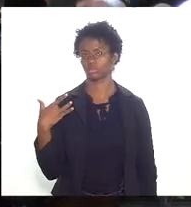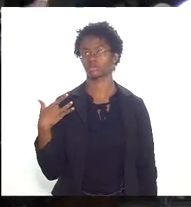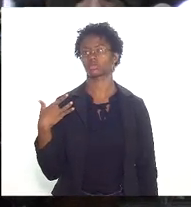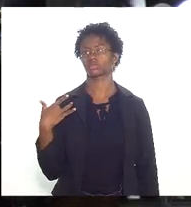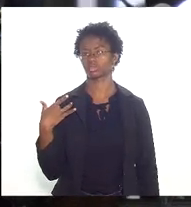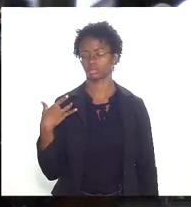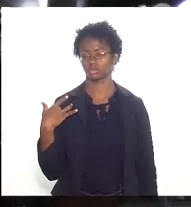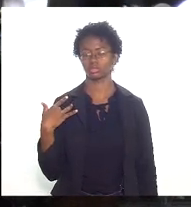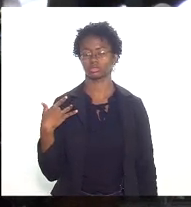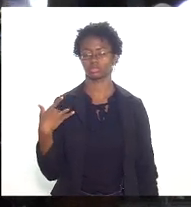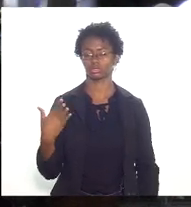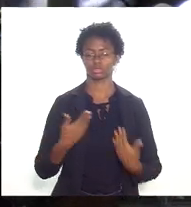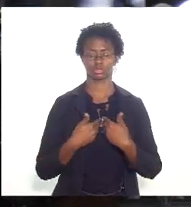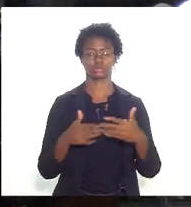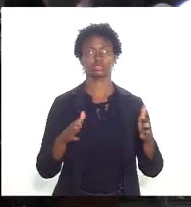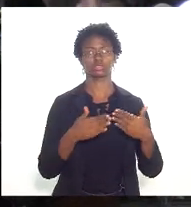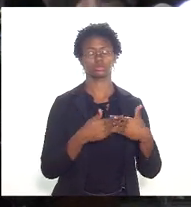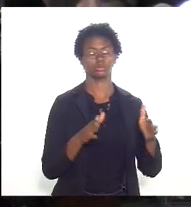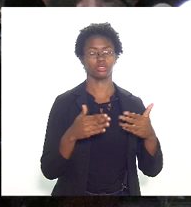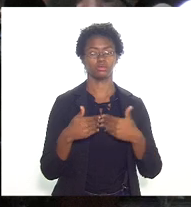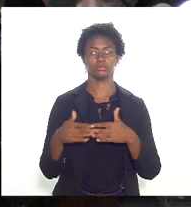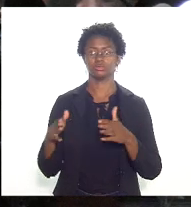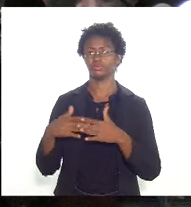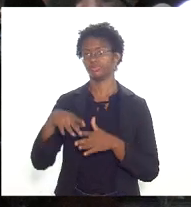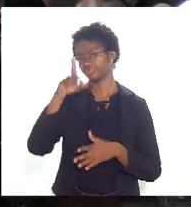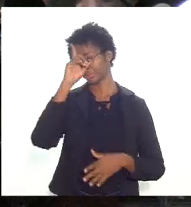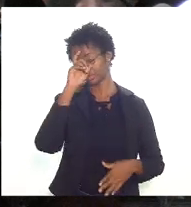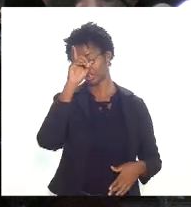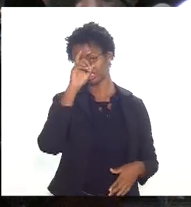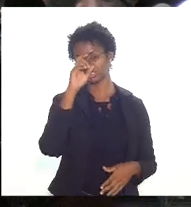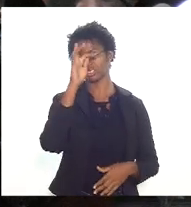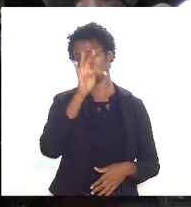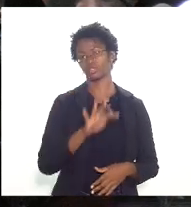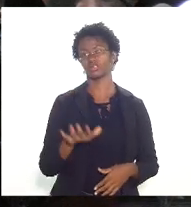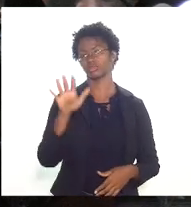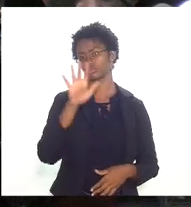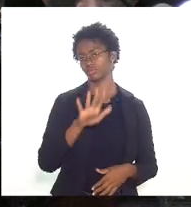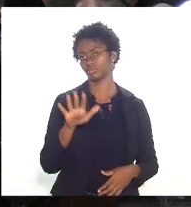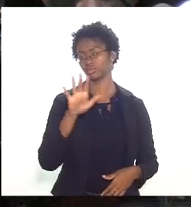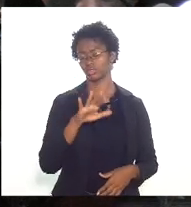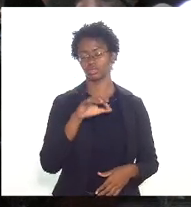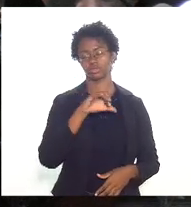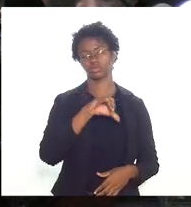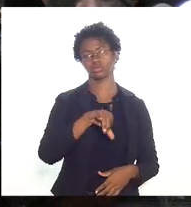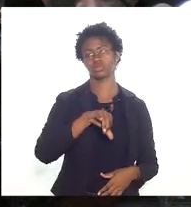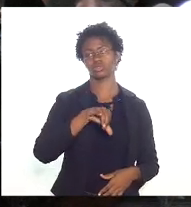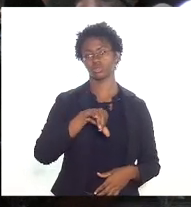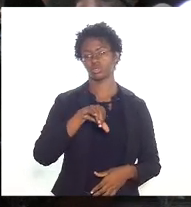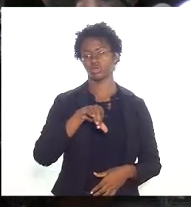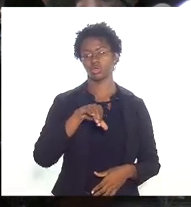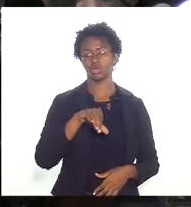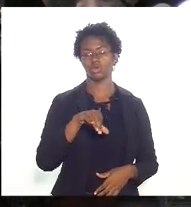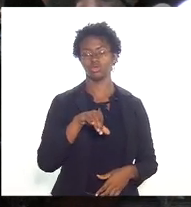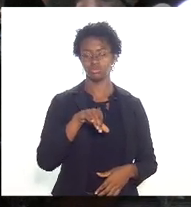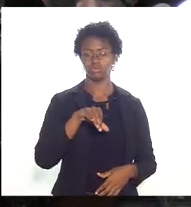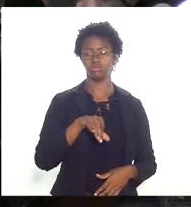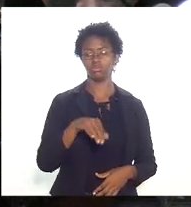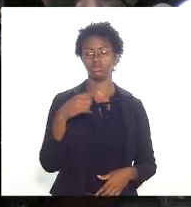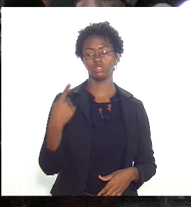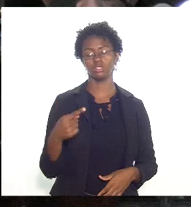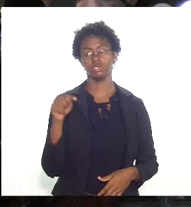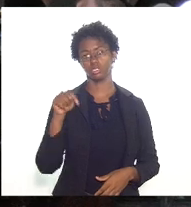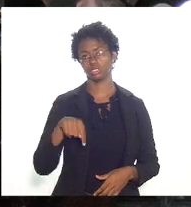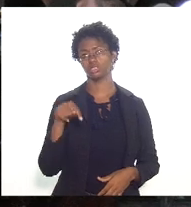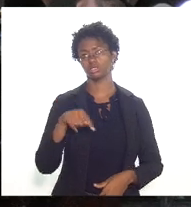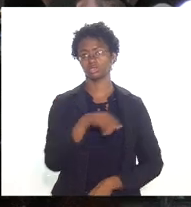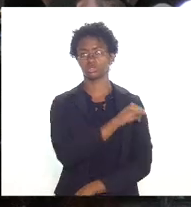e com a reabertura dos leitos dos hospitais federais dos nove que estão aqui no estado do Rio de